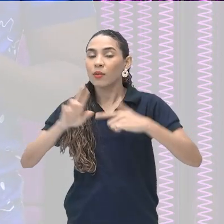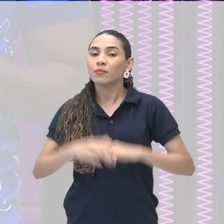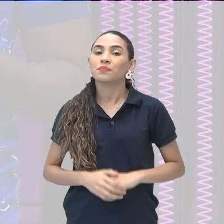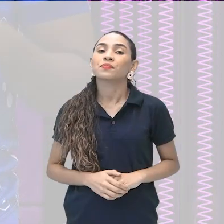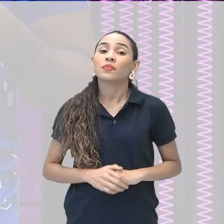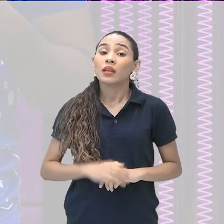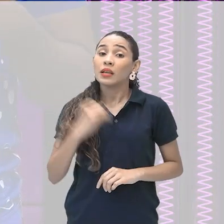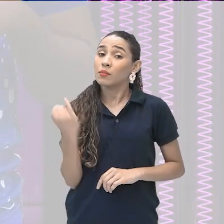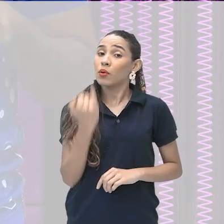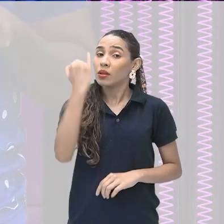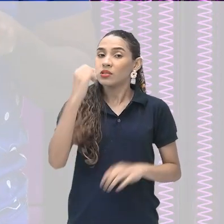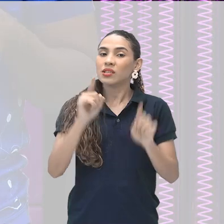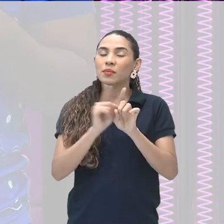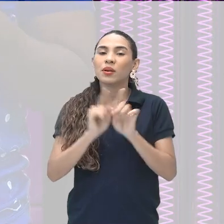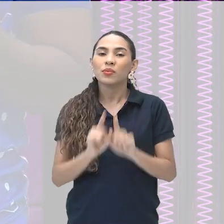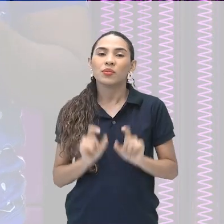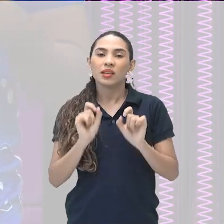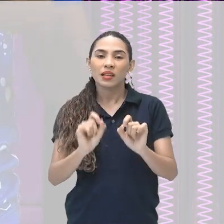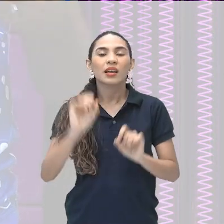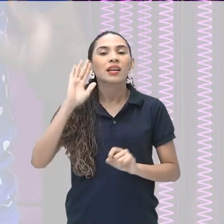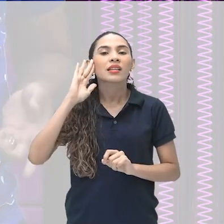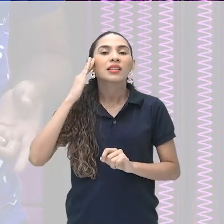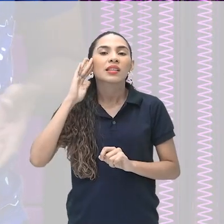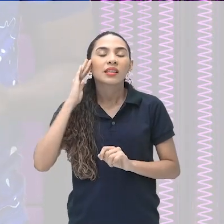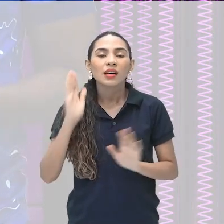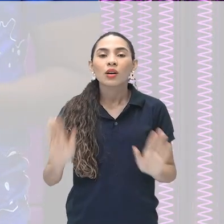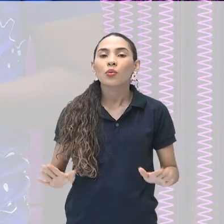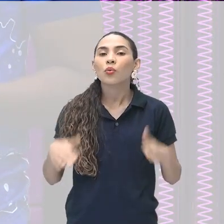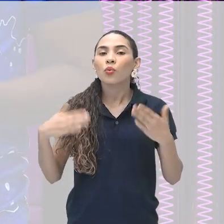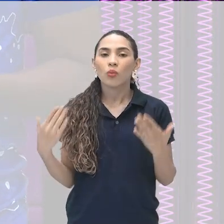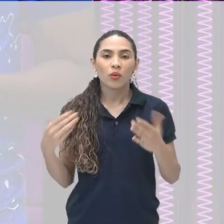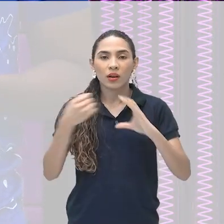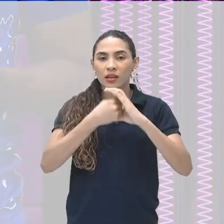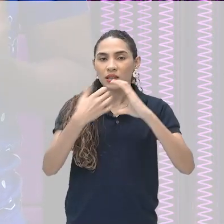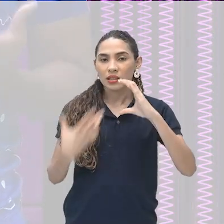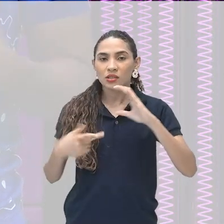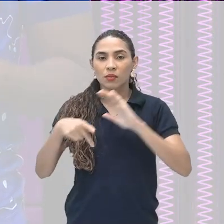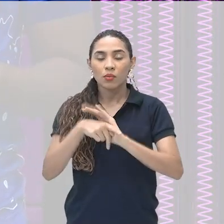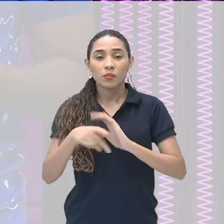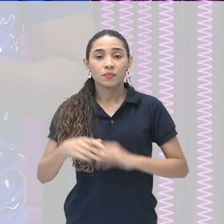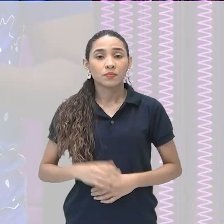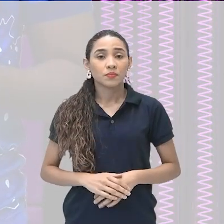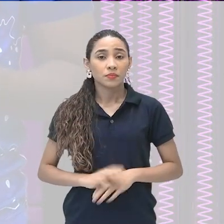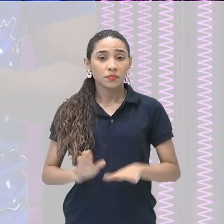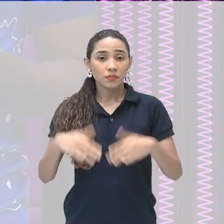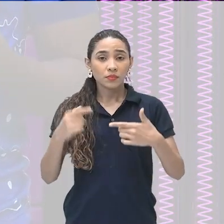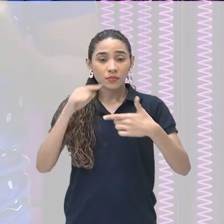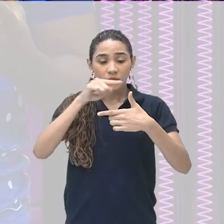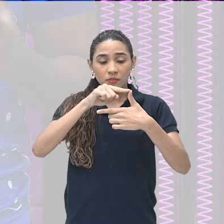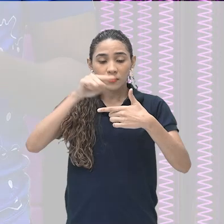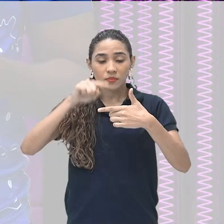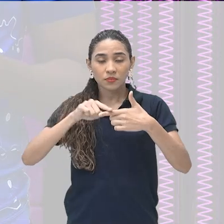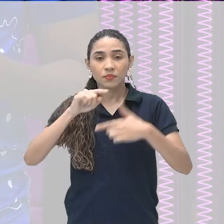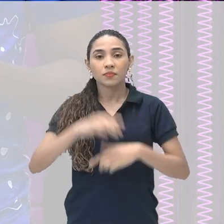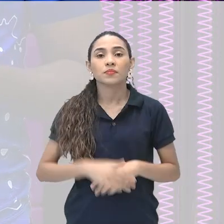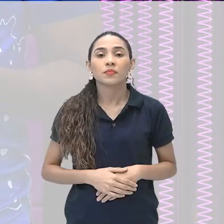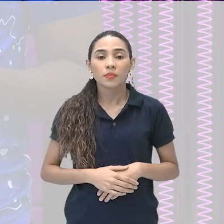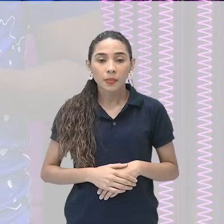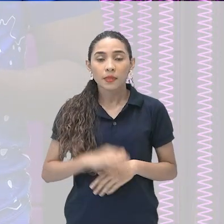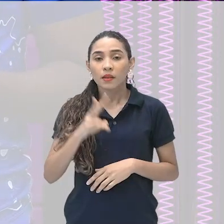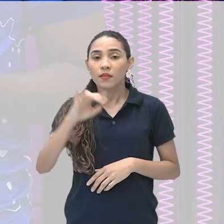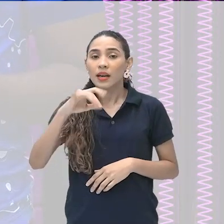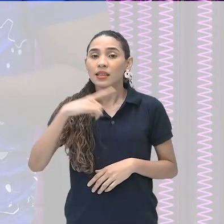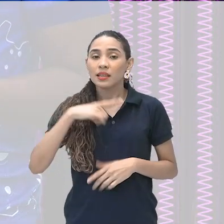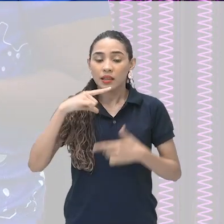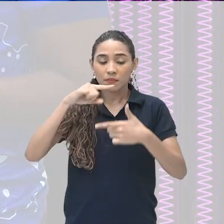coisa importante, vamos entender quem são os elementos desse triângulo. Então, um triângulo retângulo, vai ter